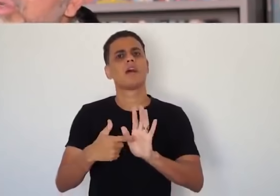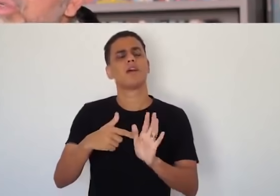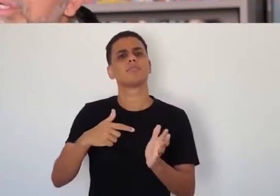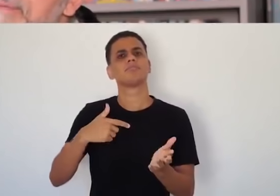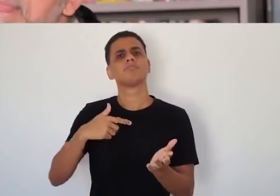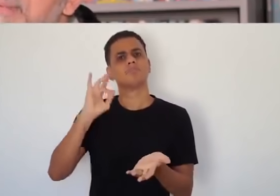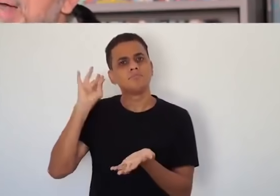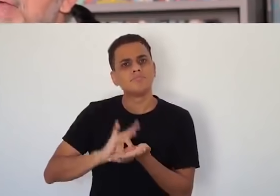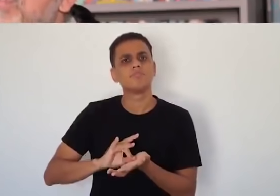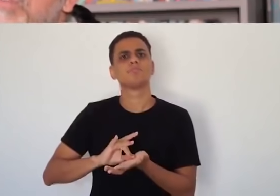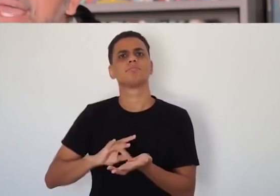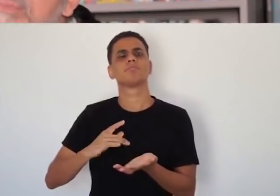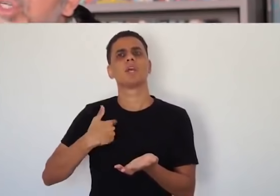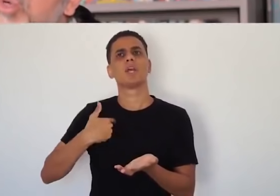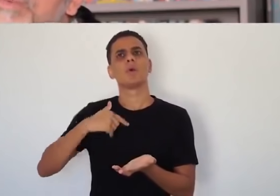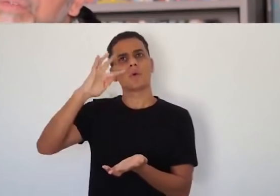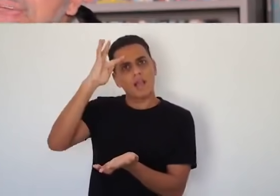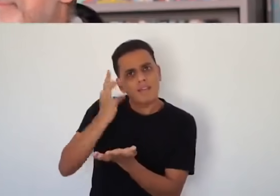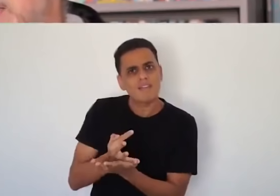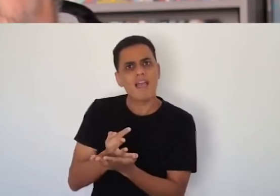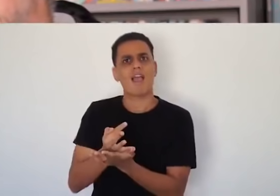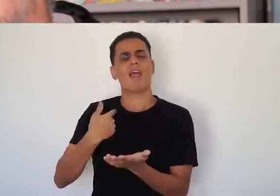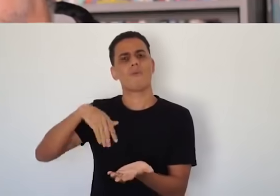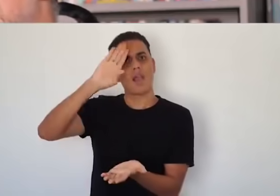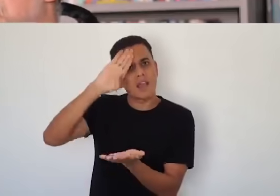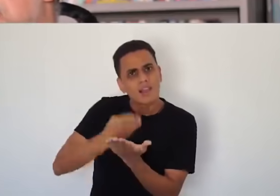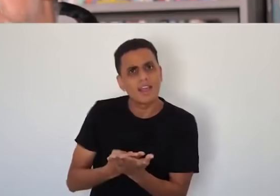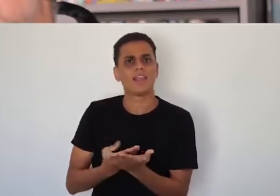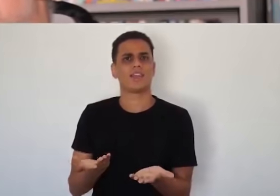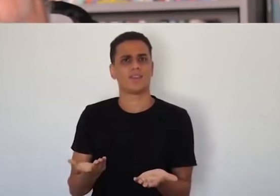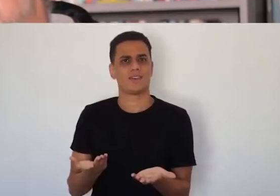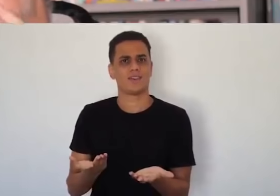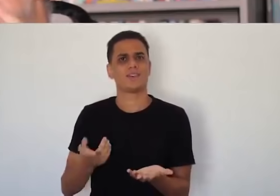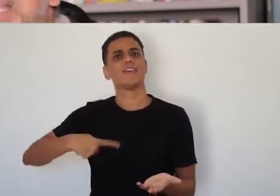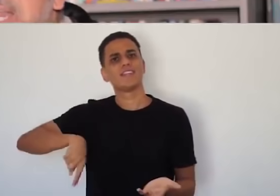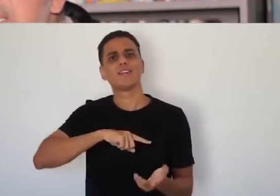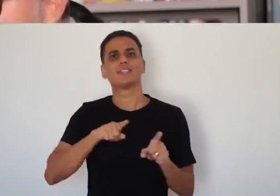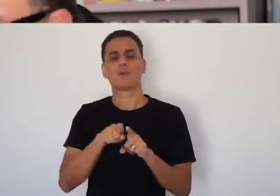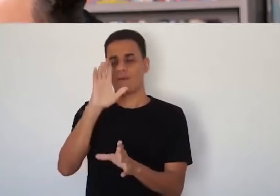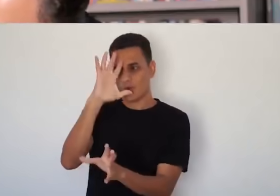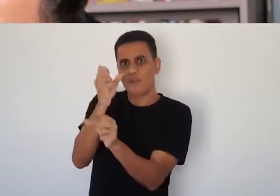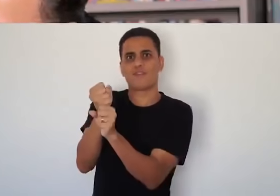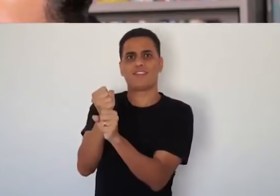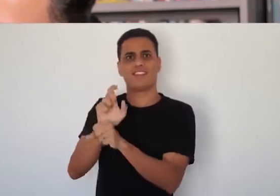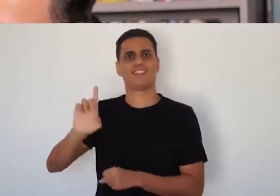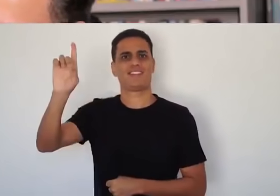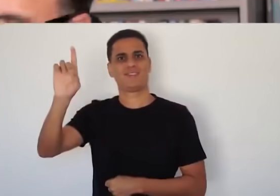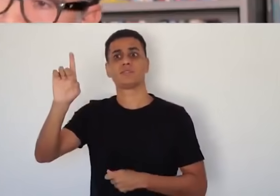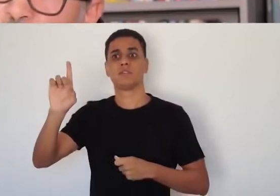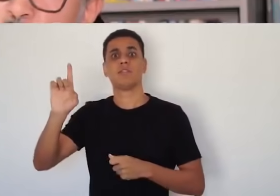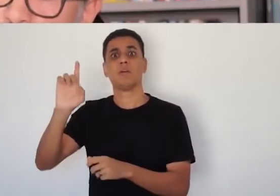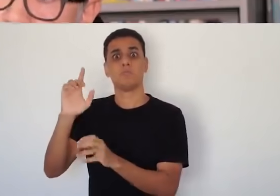discípulos de Jesus, para vivermos uma fé prática e não uma fé teórica. E ele cita 3 exemplos no texto